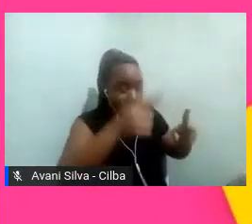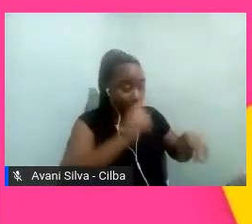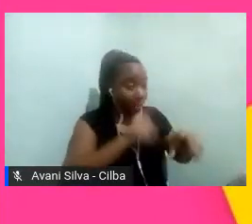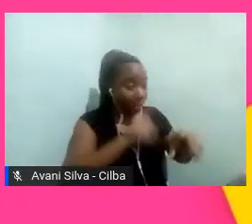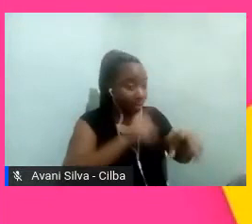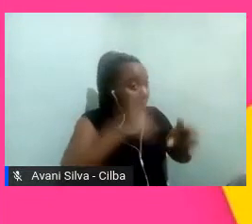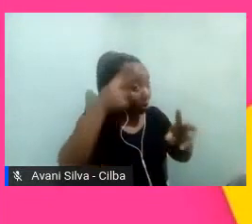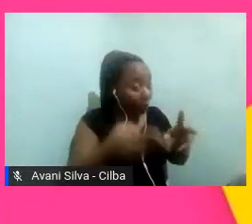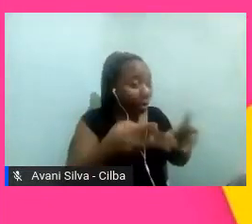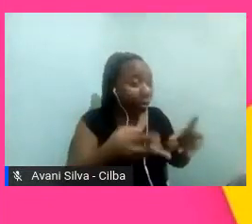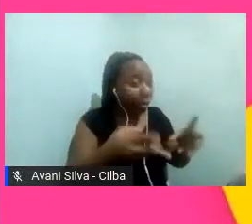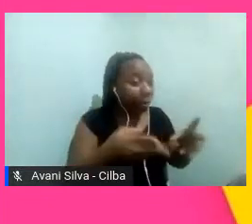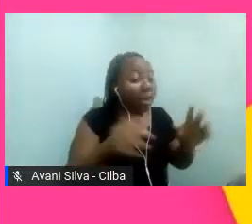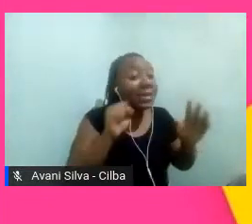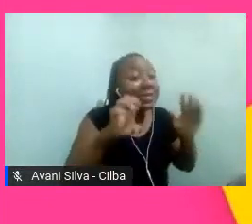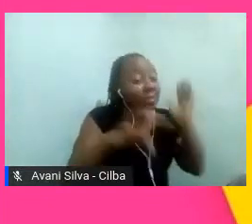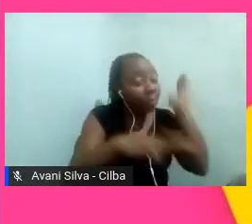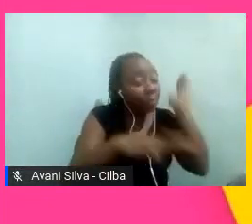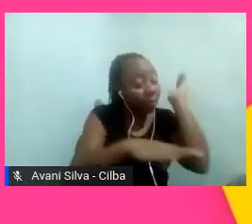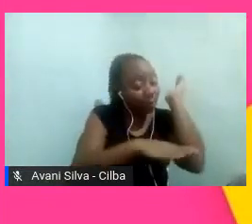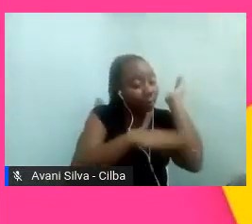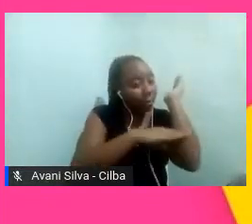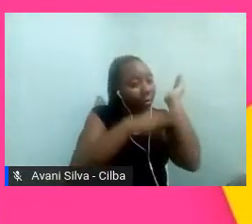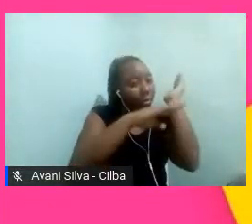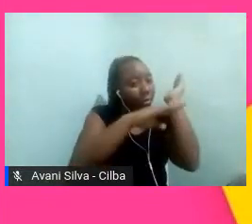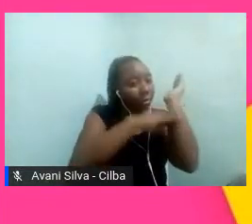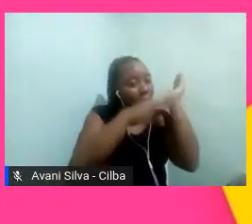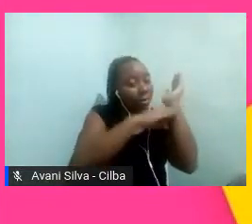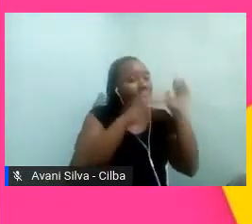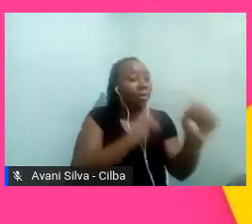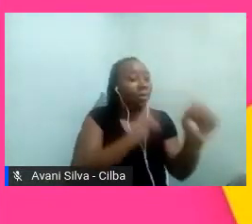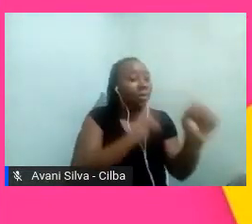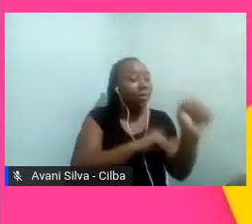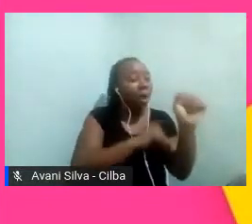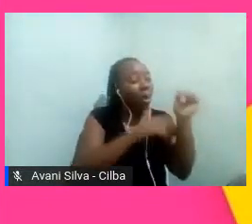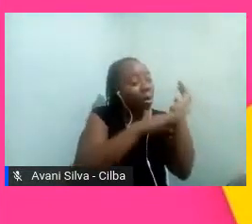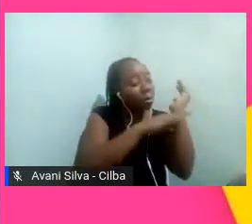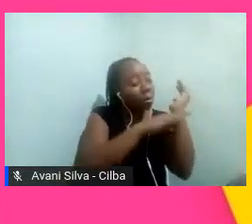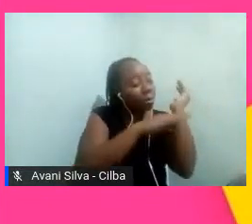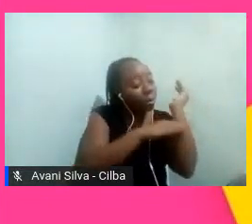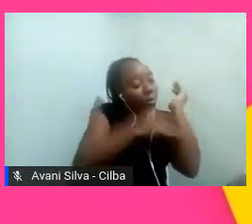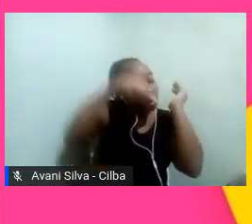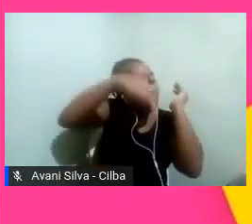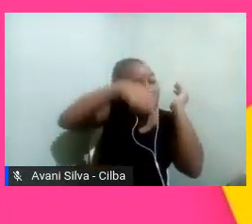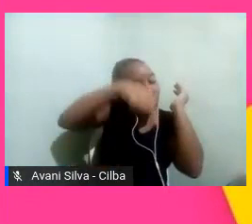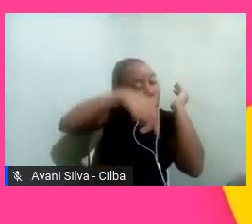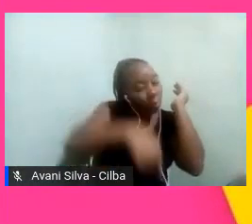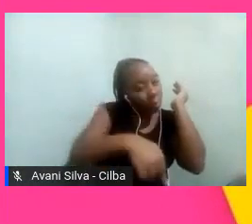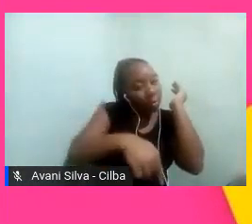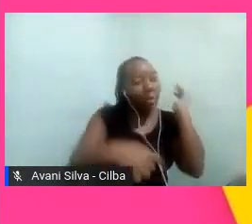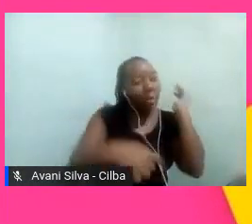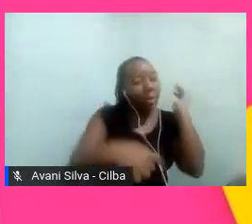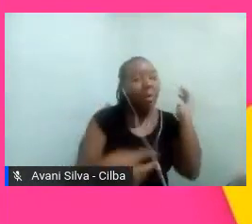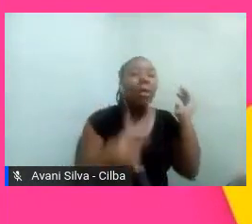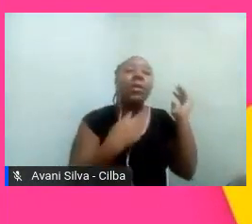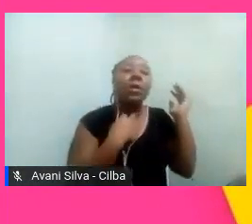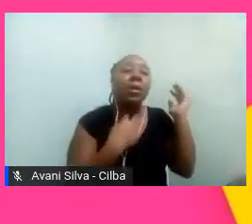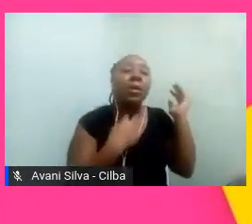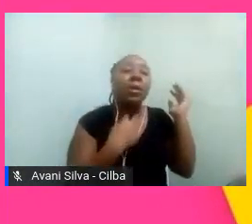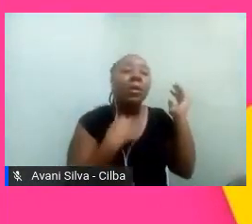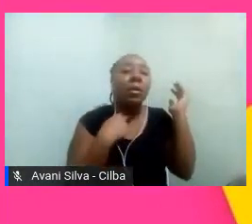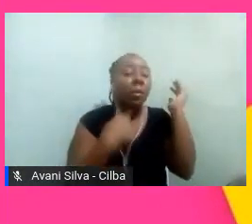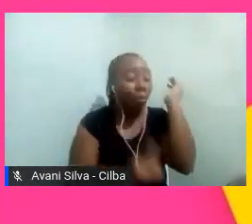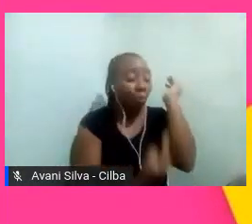é um elevador, na hora que ele está descendo, ele não pode subir ao mesmo